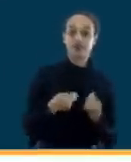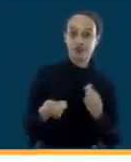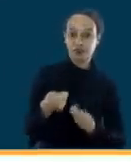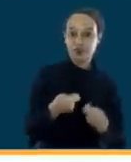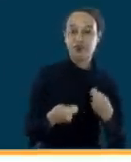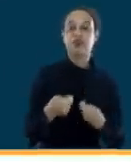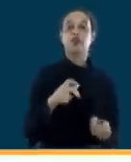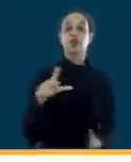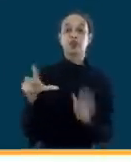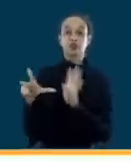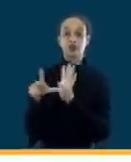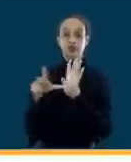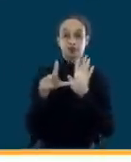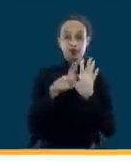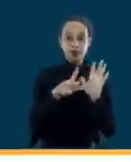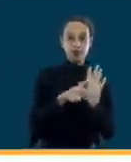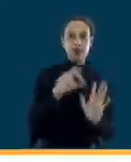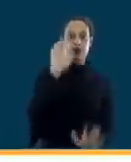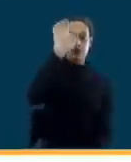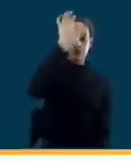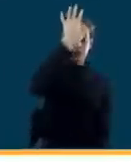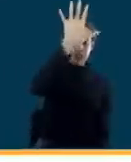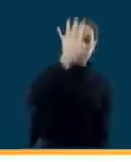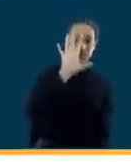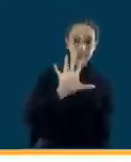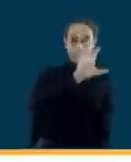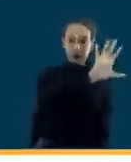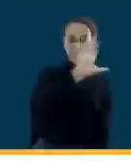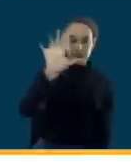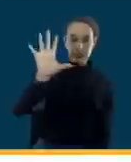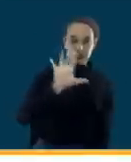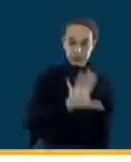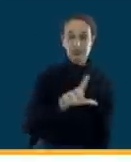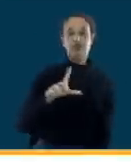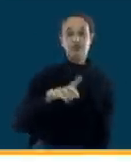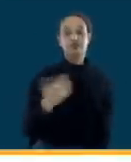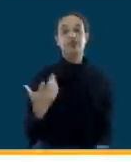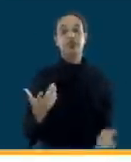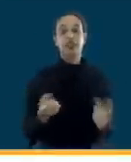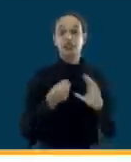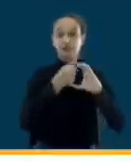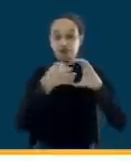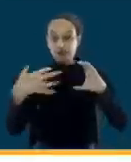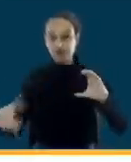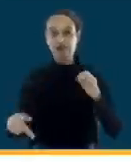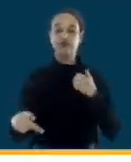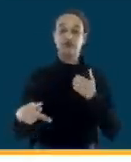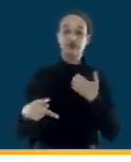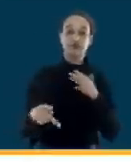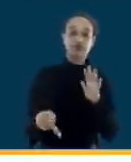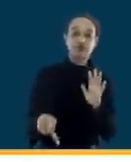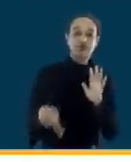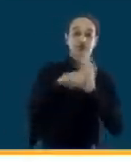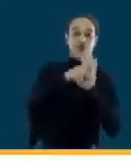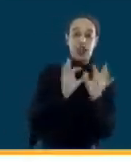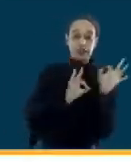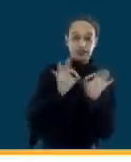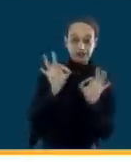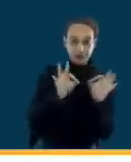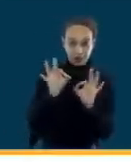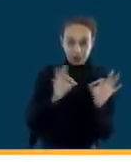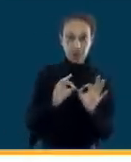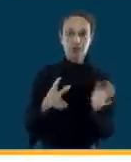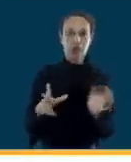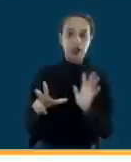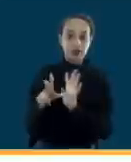estado, cada estado tem características muito próprias e trabalha de maneira autônoma, tanto financeira